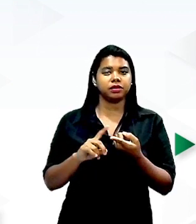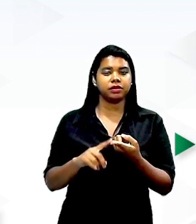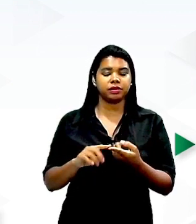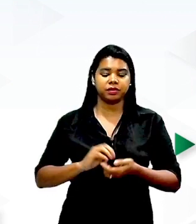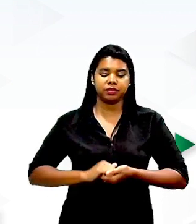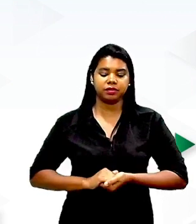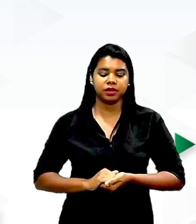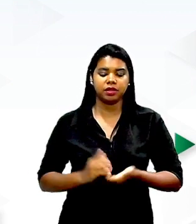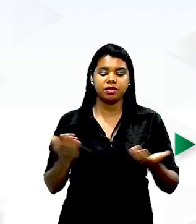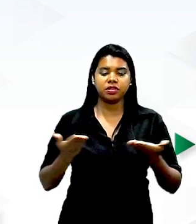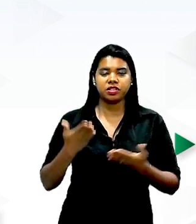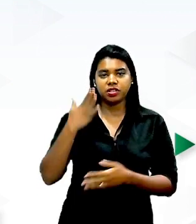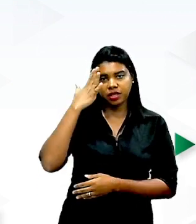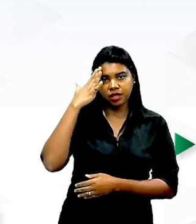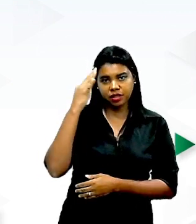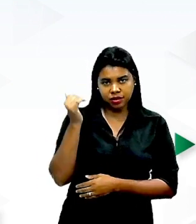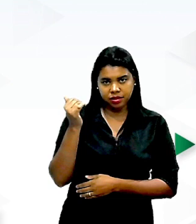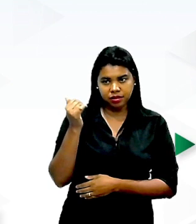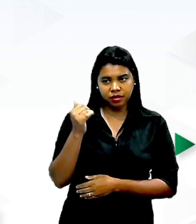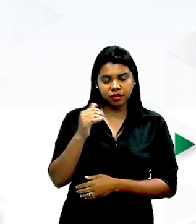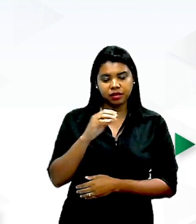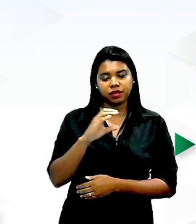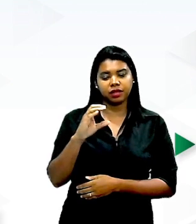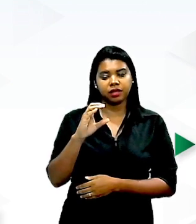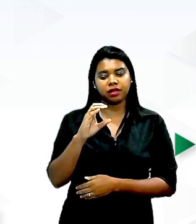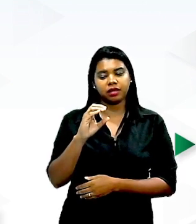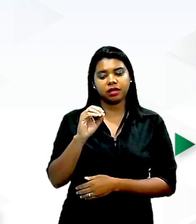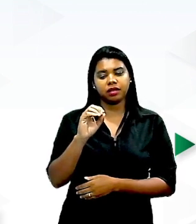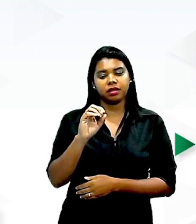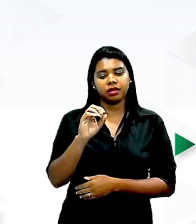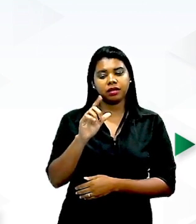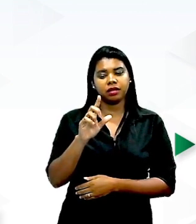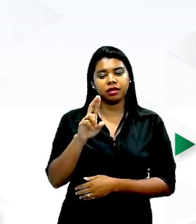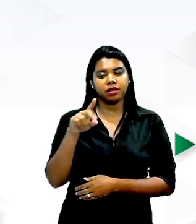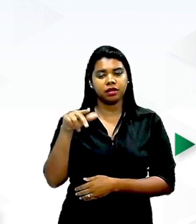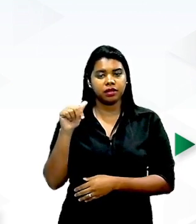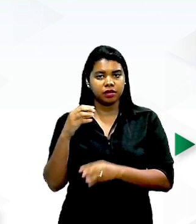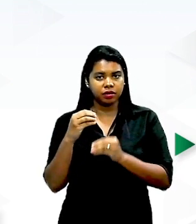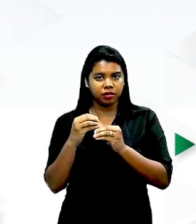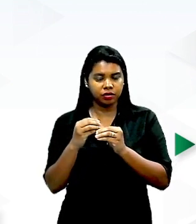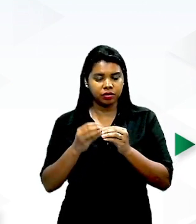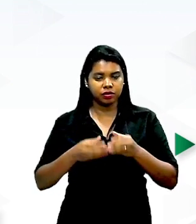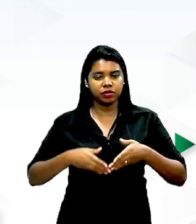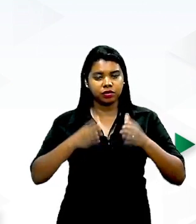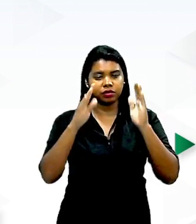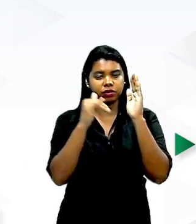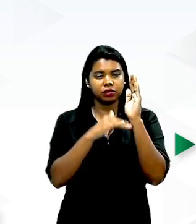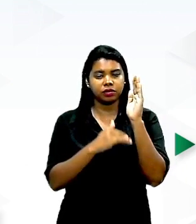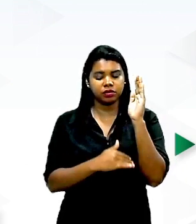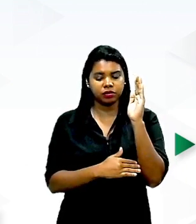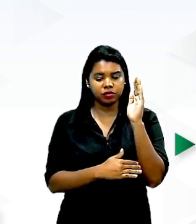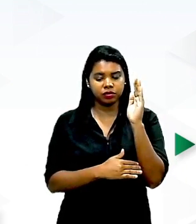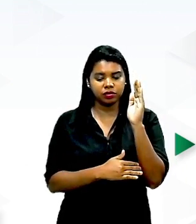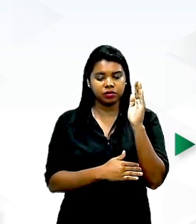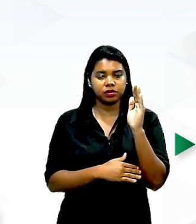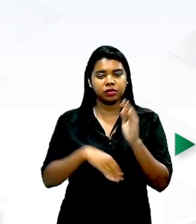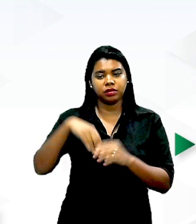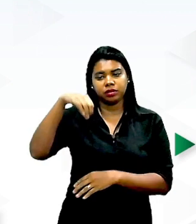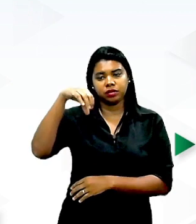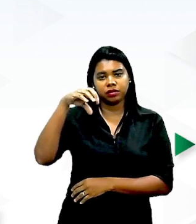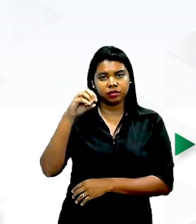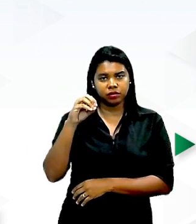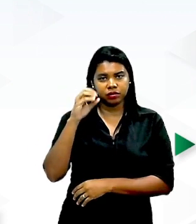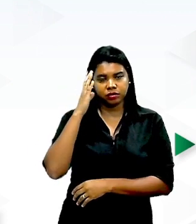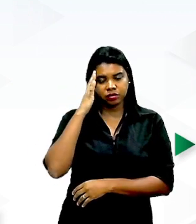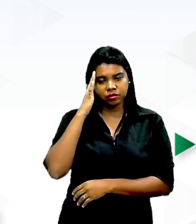que a coluna lateral desse prédio forma com o solo 90 graus, né? Tem